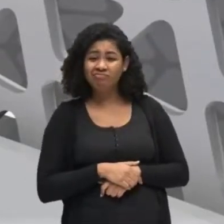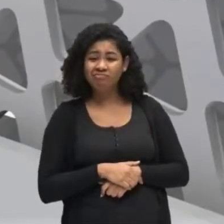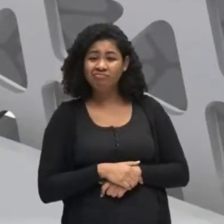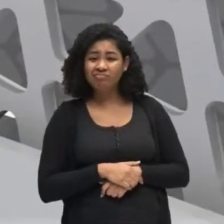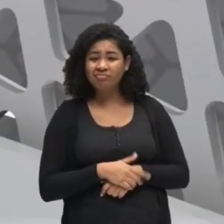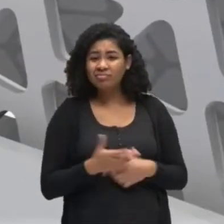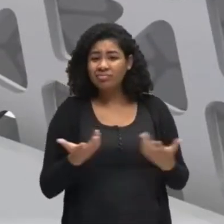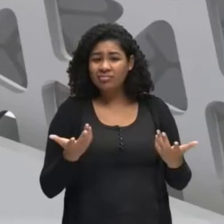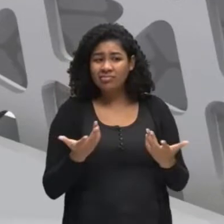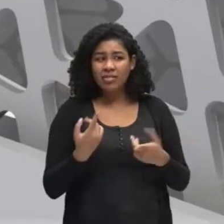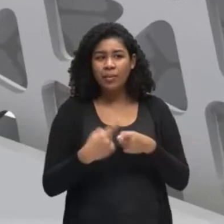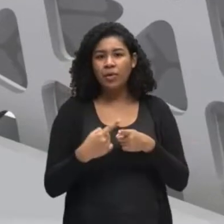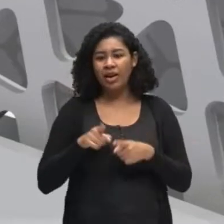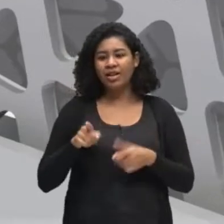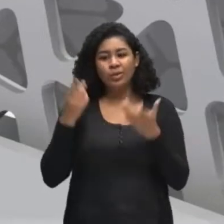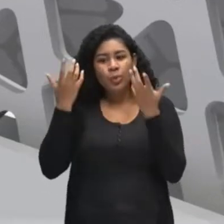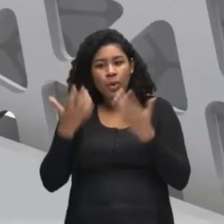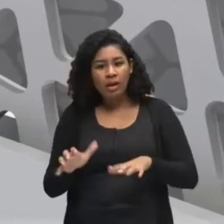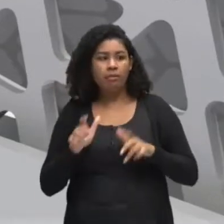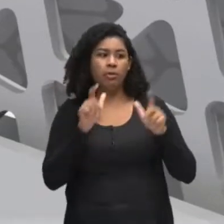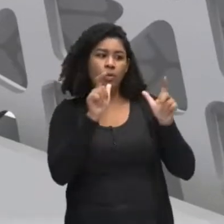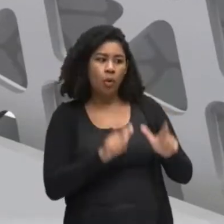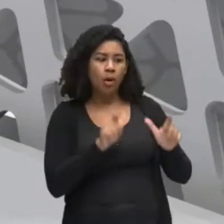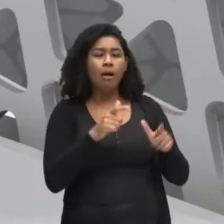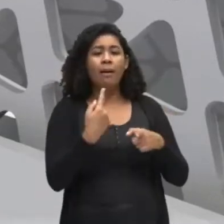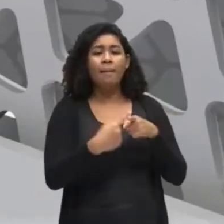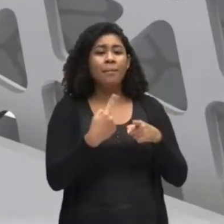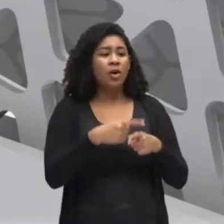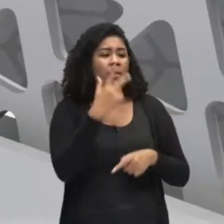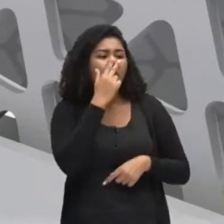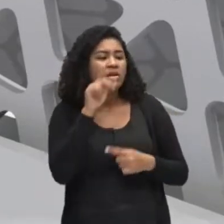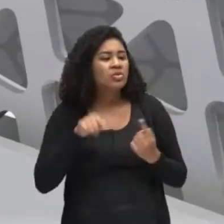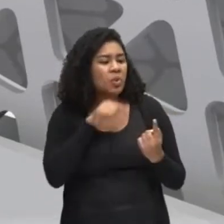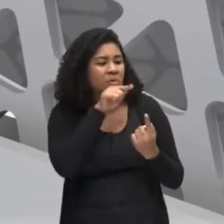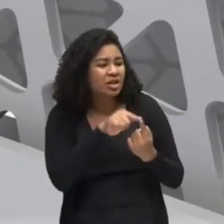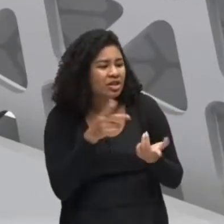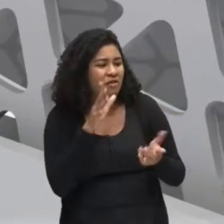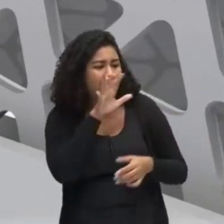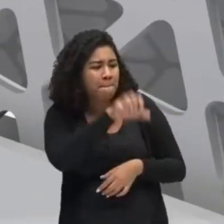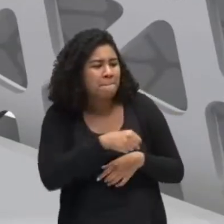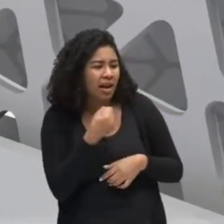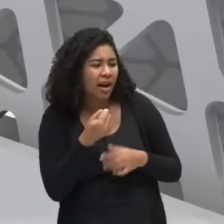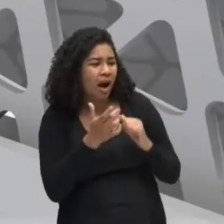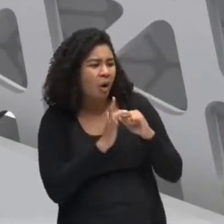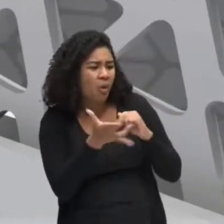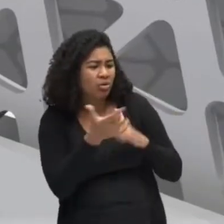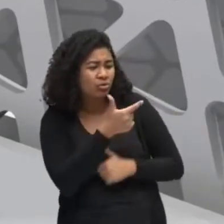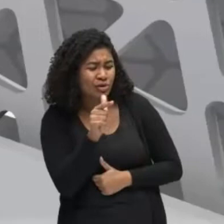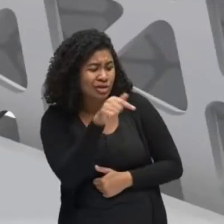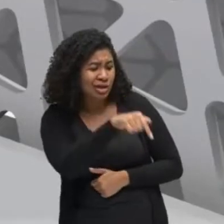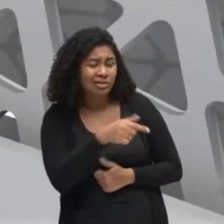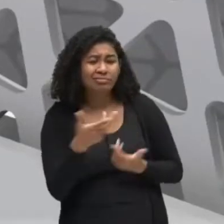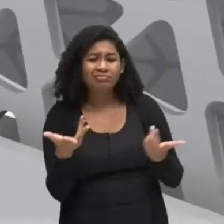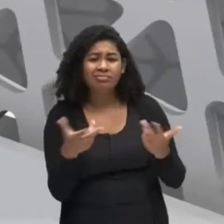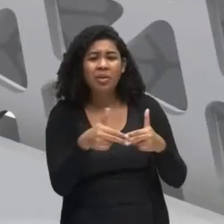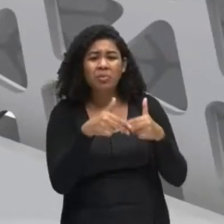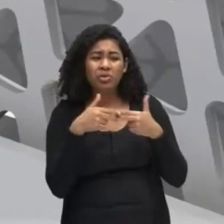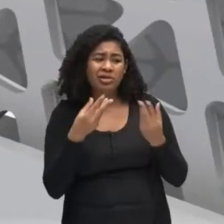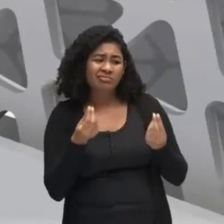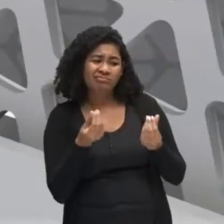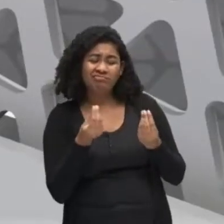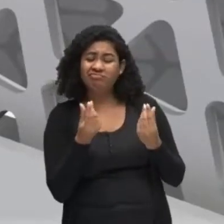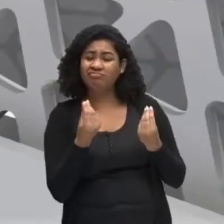era uma questão de que eles não quisessem, não estava dentro dos seus objetivos. Enquanto isso, os portugueses vieram ali do litoral,